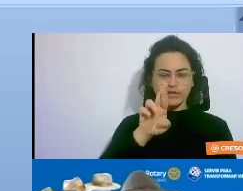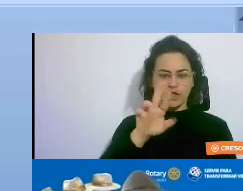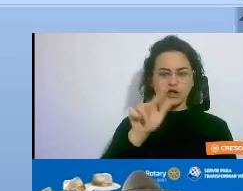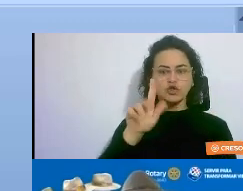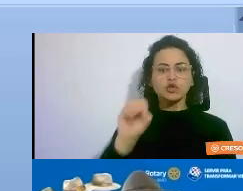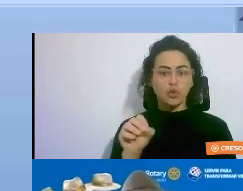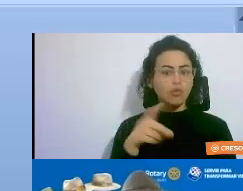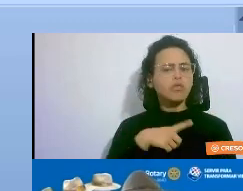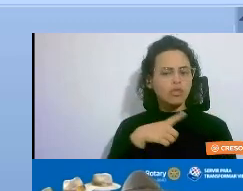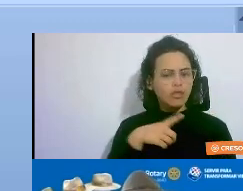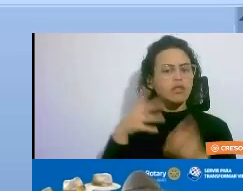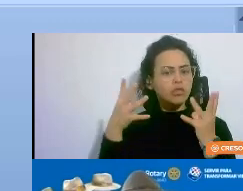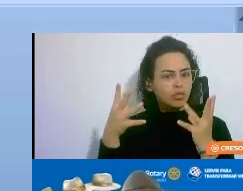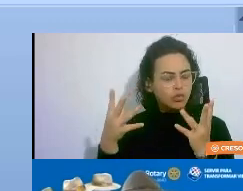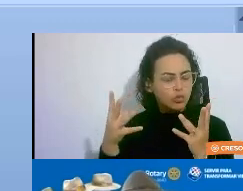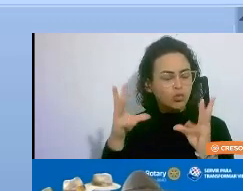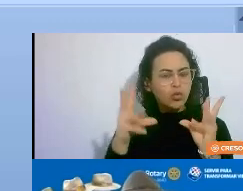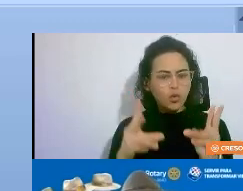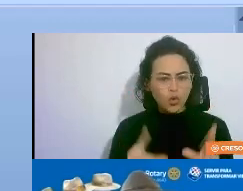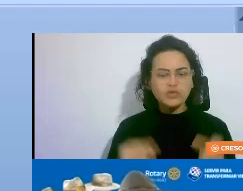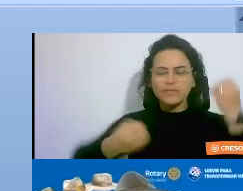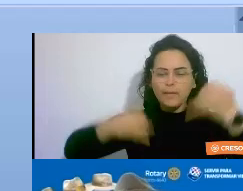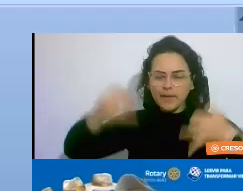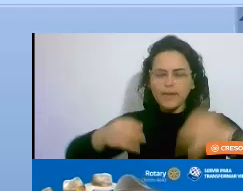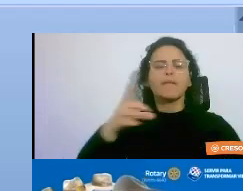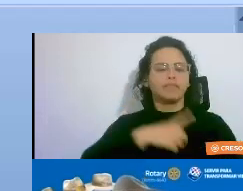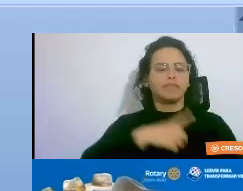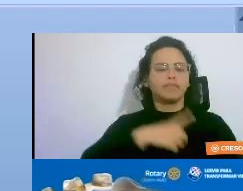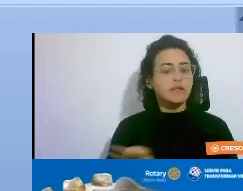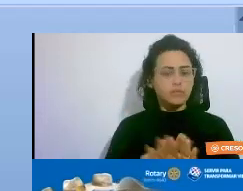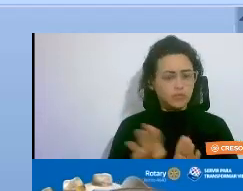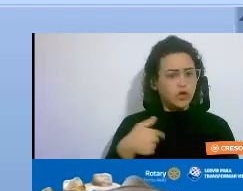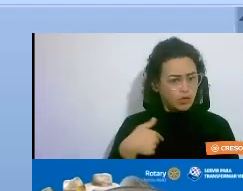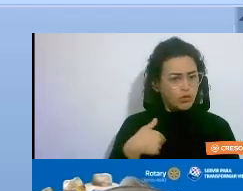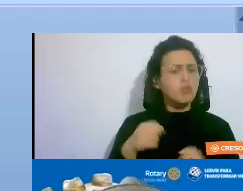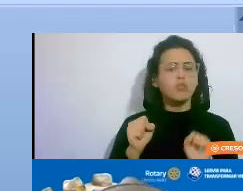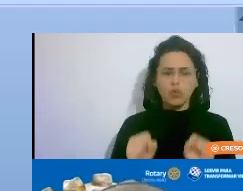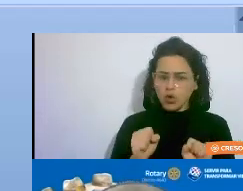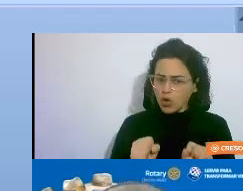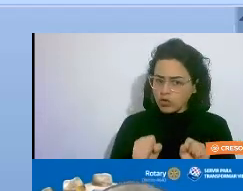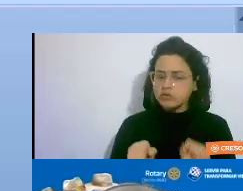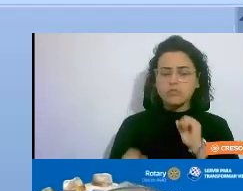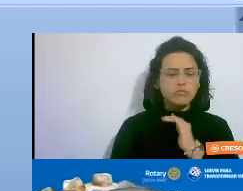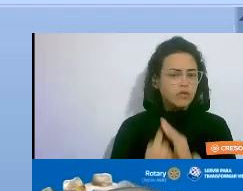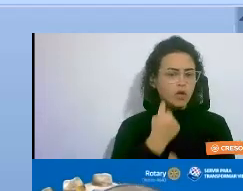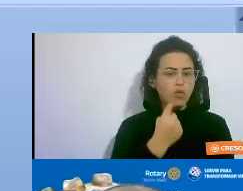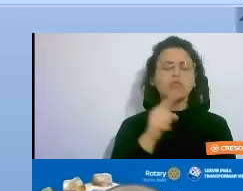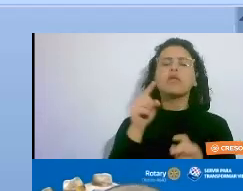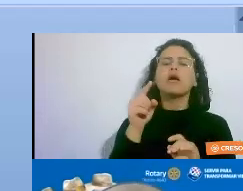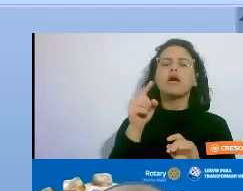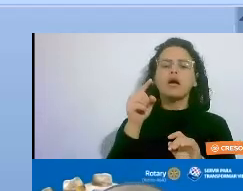mídia, e eu também me coloco à disposição a todos os presidentes da Fundação Rotária para que vocês possam entrar em contato e a gente possa